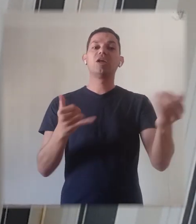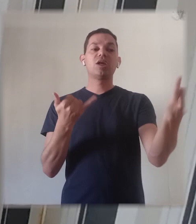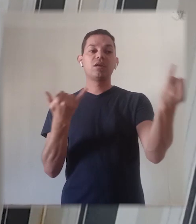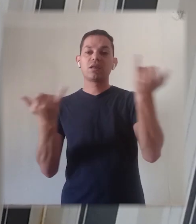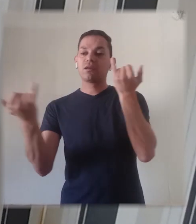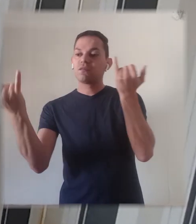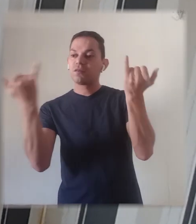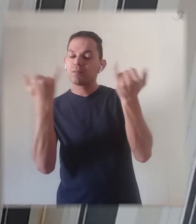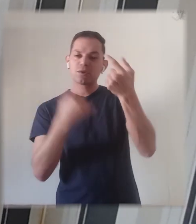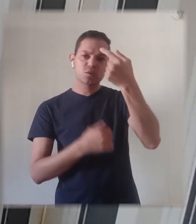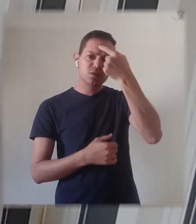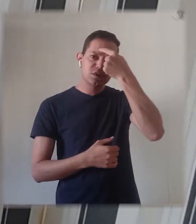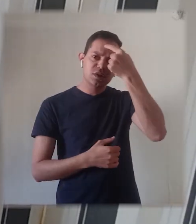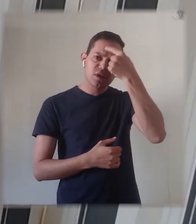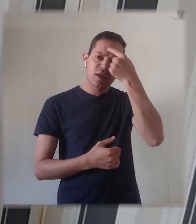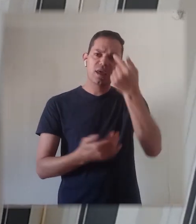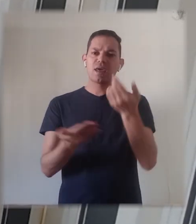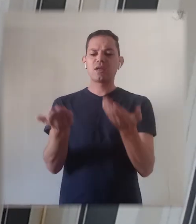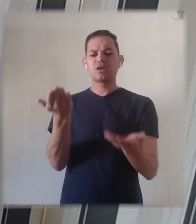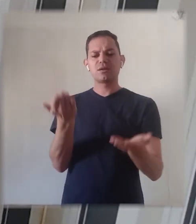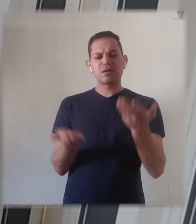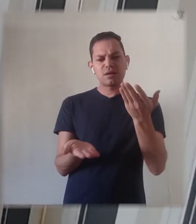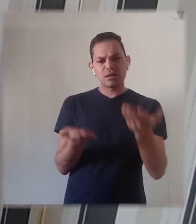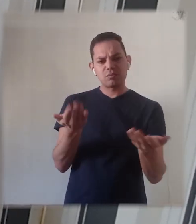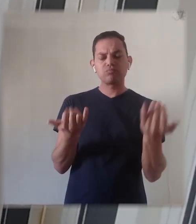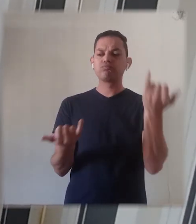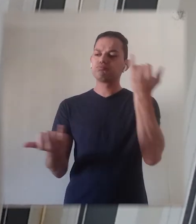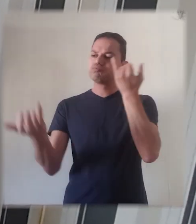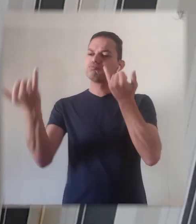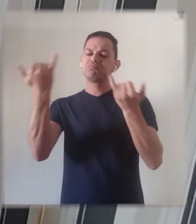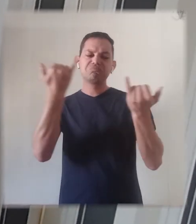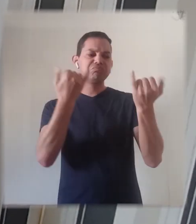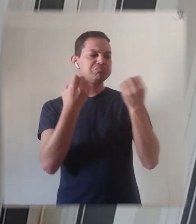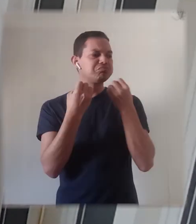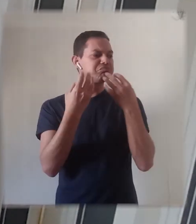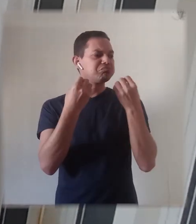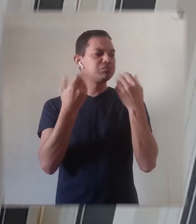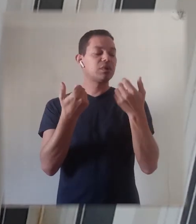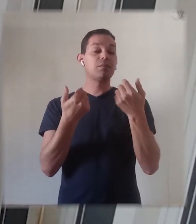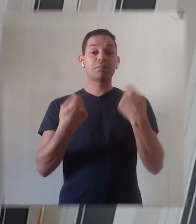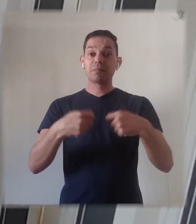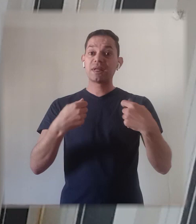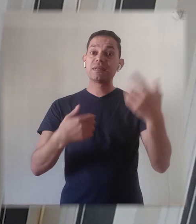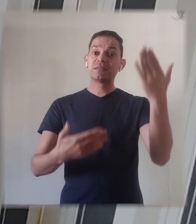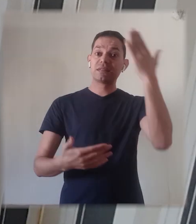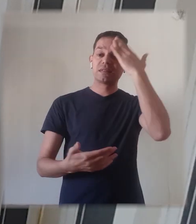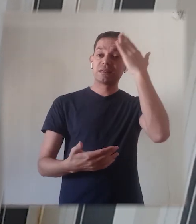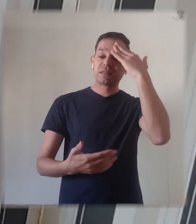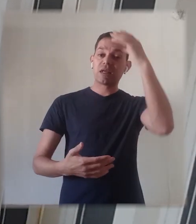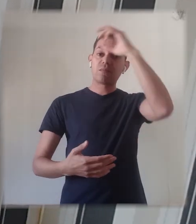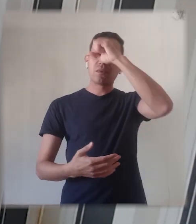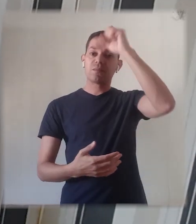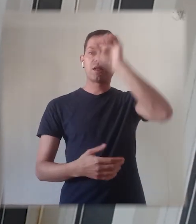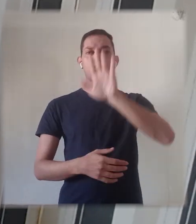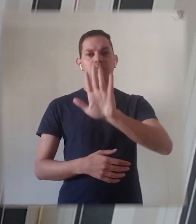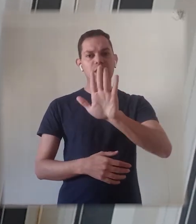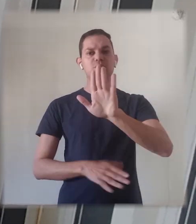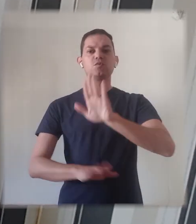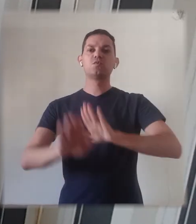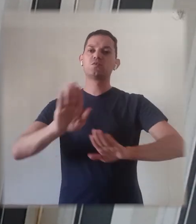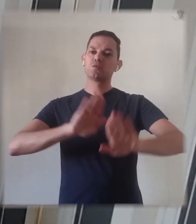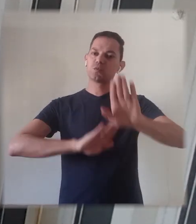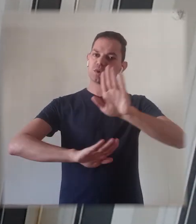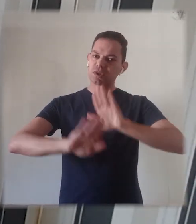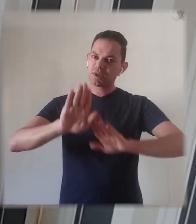são, na verdade, de consumir as informações de uma forma mais consciente, mais saudável. A gente precisa se orientar, mas a gente precisa